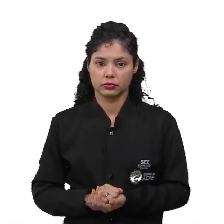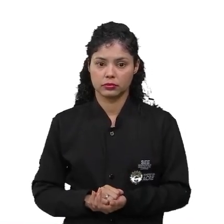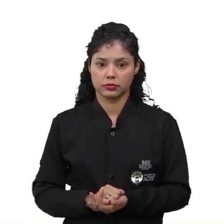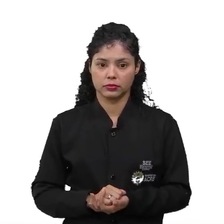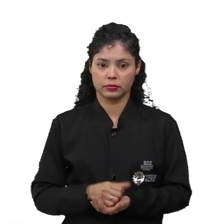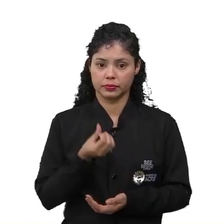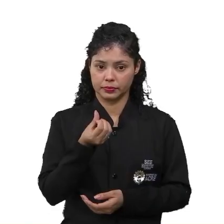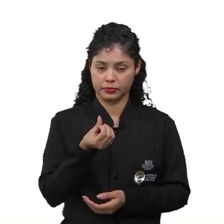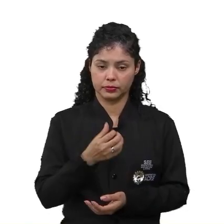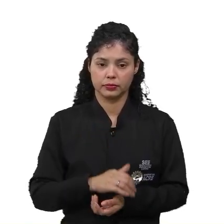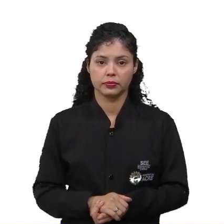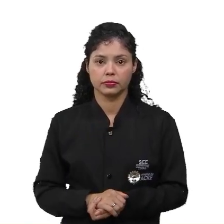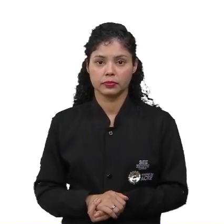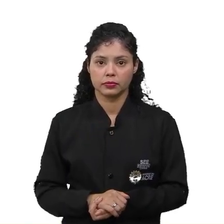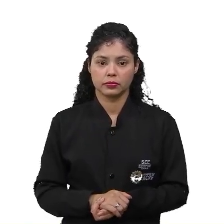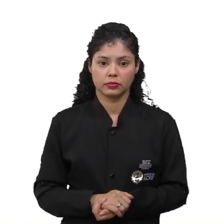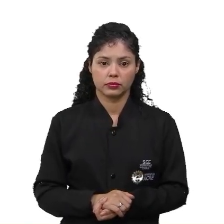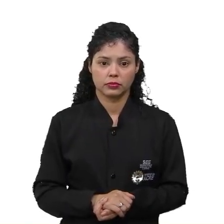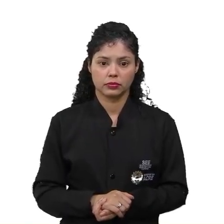7,6.